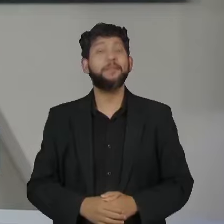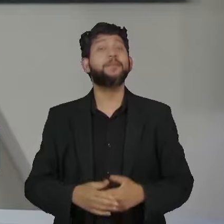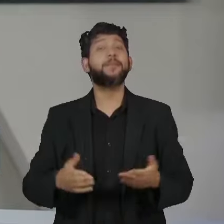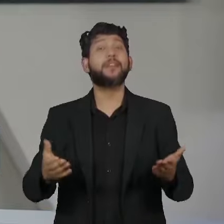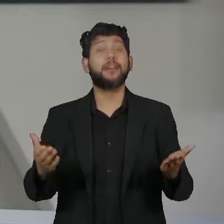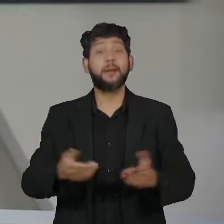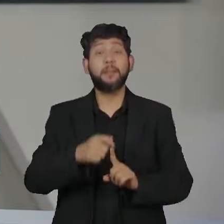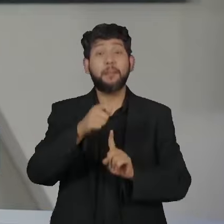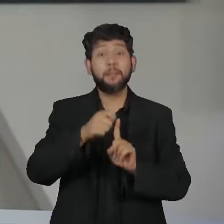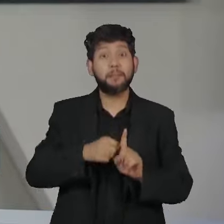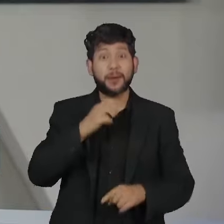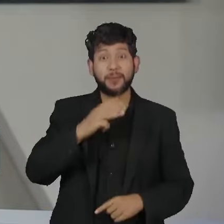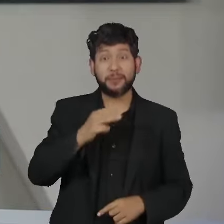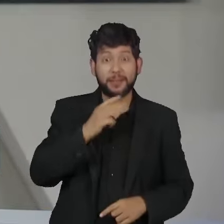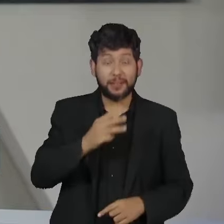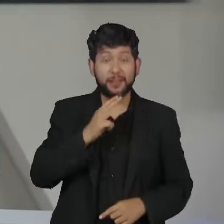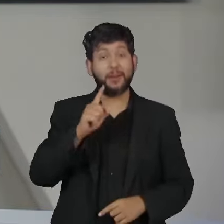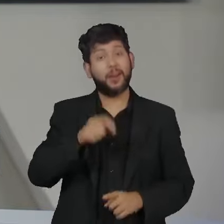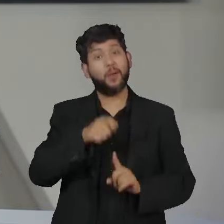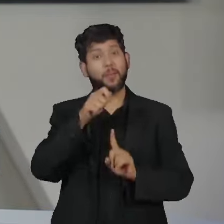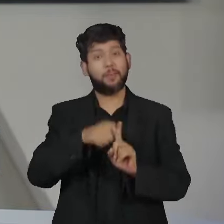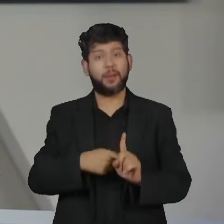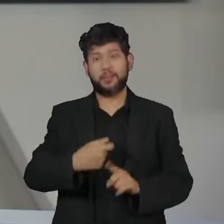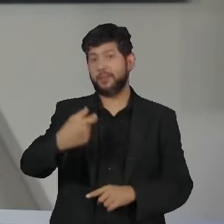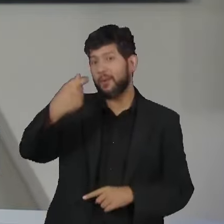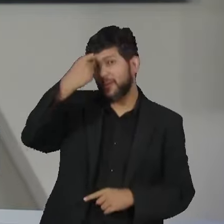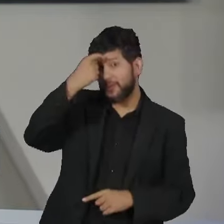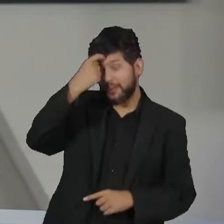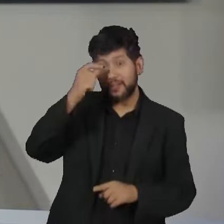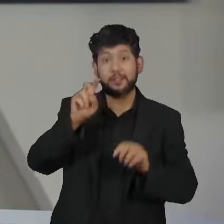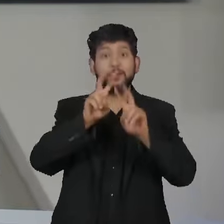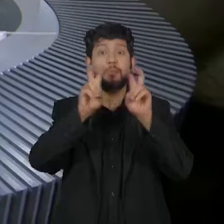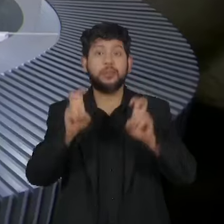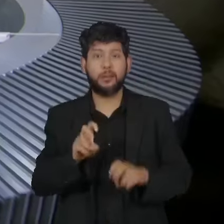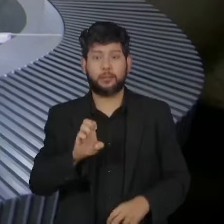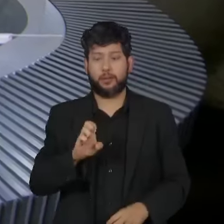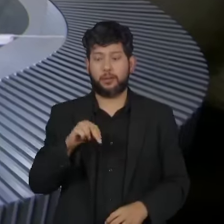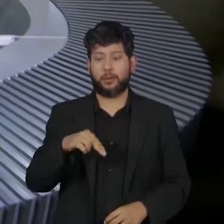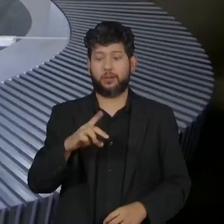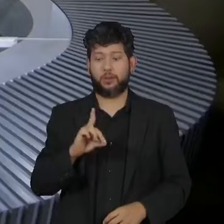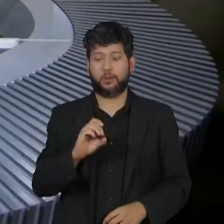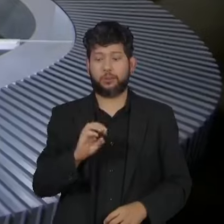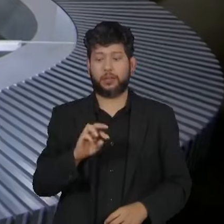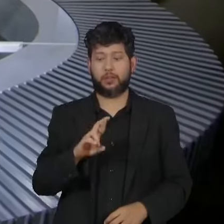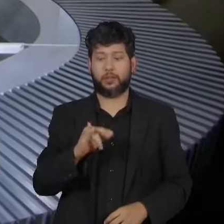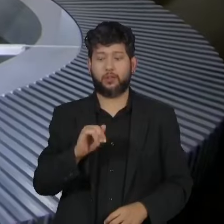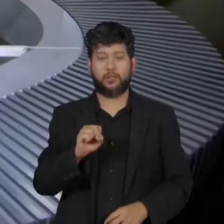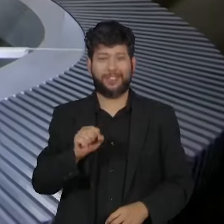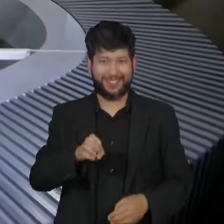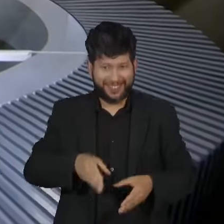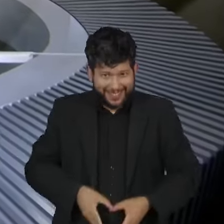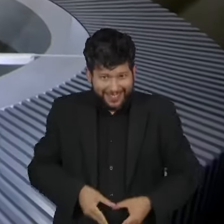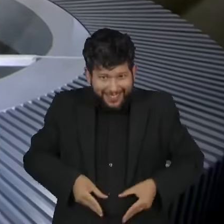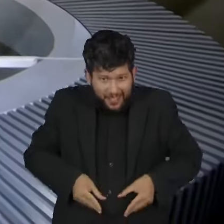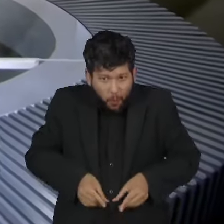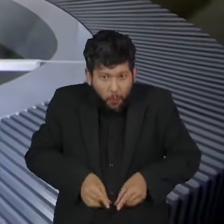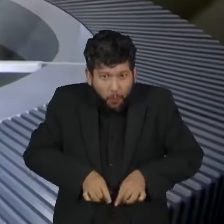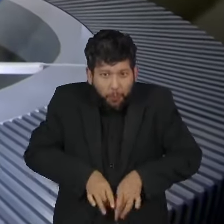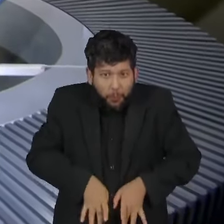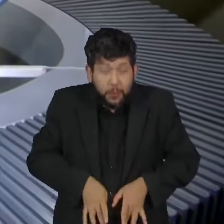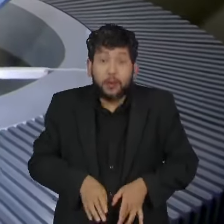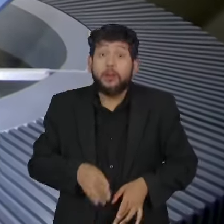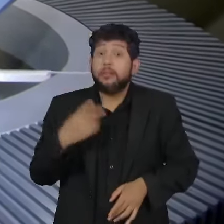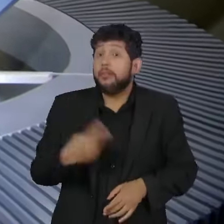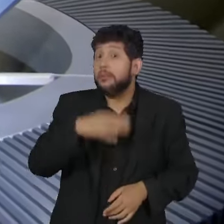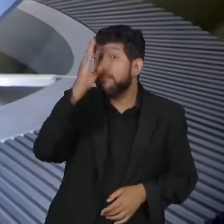O março amarelo é o mês da conscientização sobre a endometriose. Só no Brasil, a doença afeta cerca de 7 milhões de